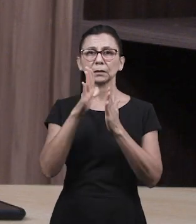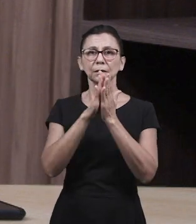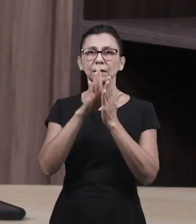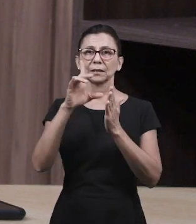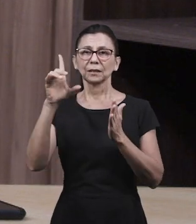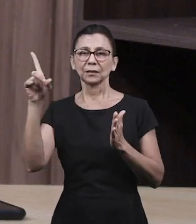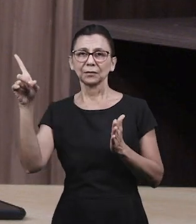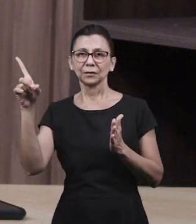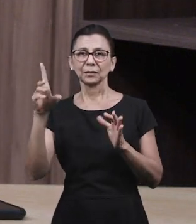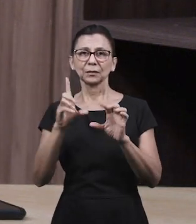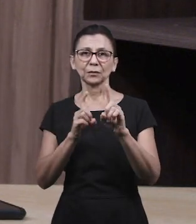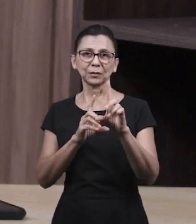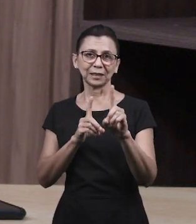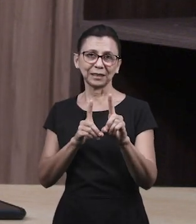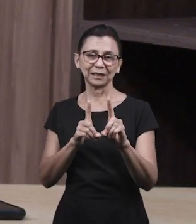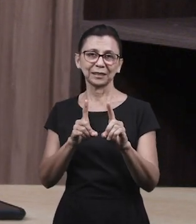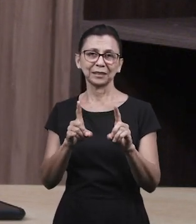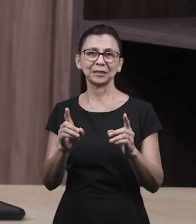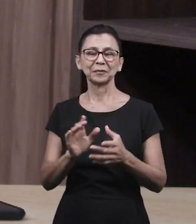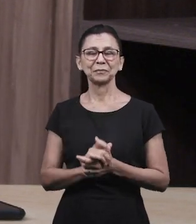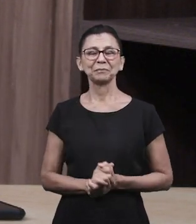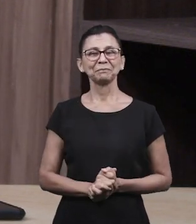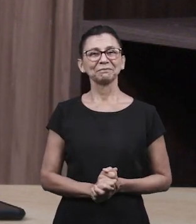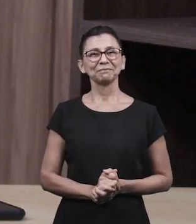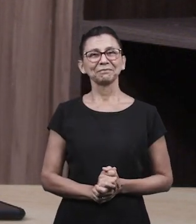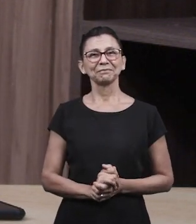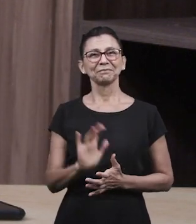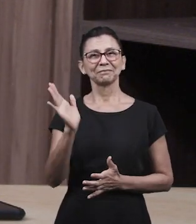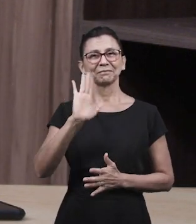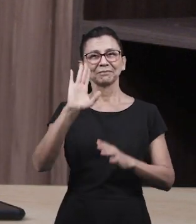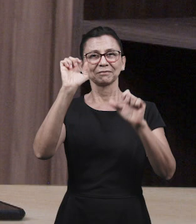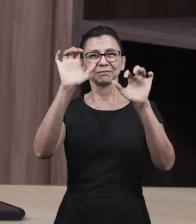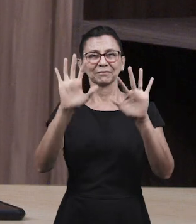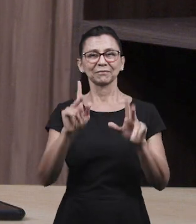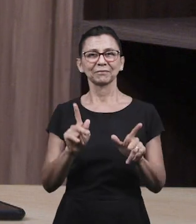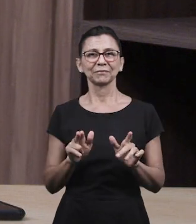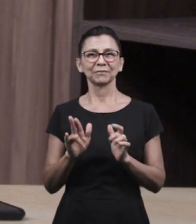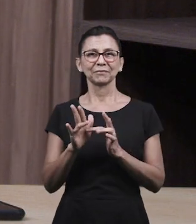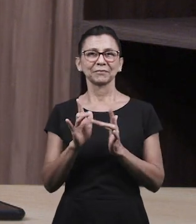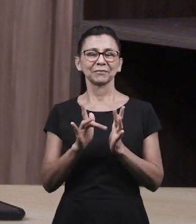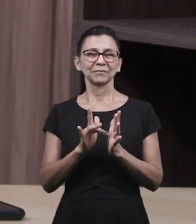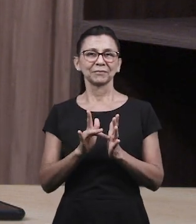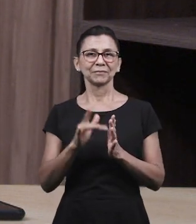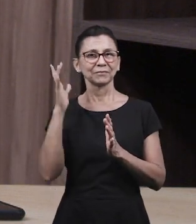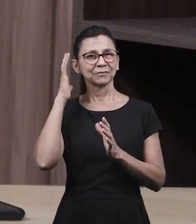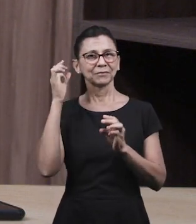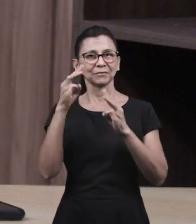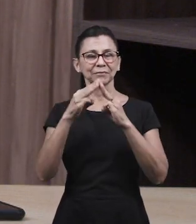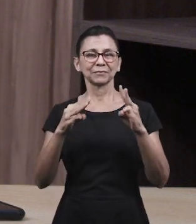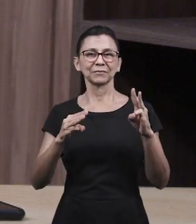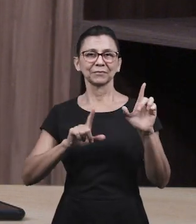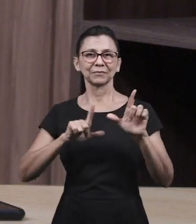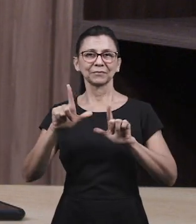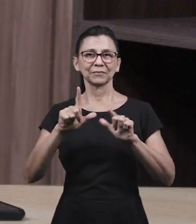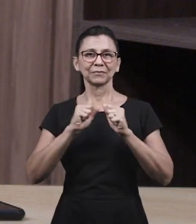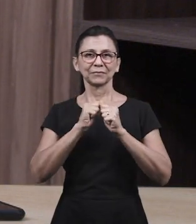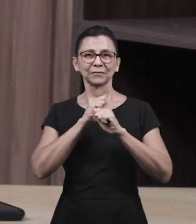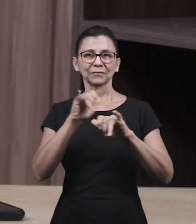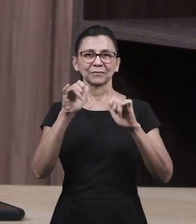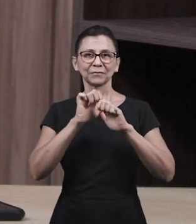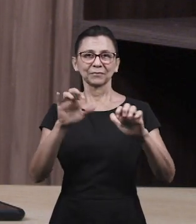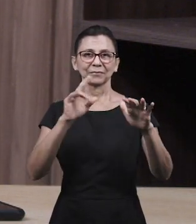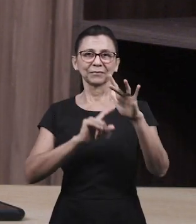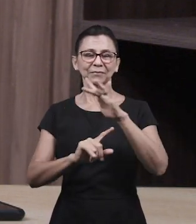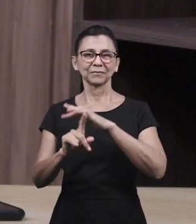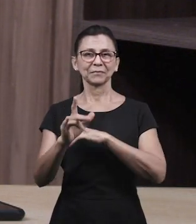doutrina, daquilo que o Senhor tem feito. Então, até a semana que vem, se Deus quiser. Deus abençoe a todos, a paz do Senhor. Rádio TV Web Manaim, juntas